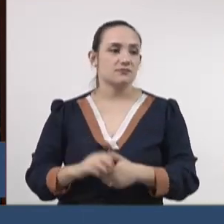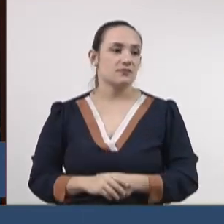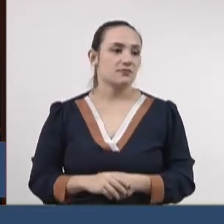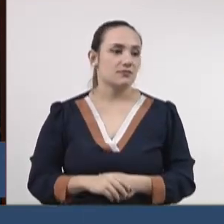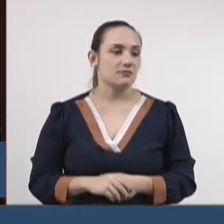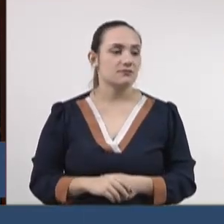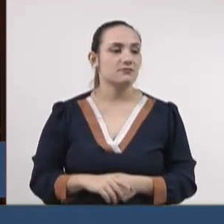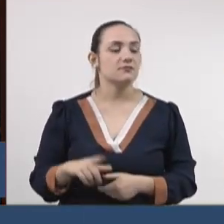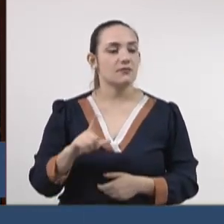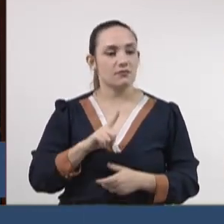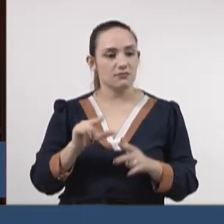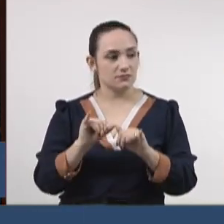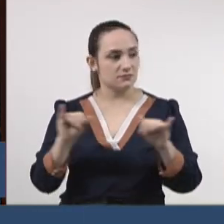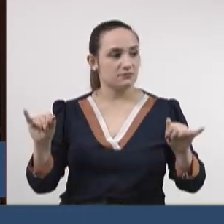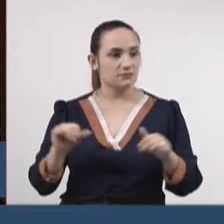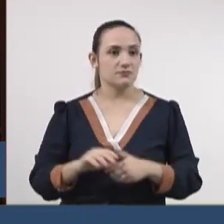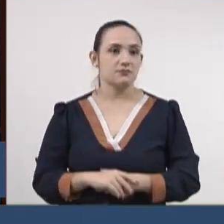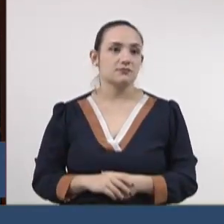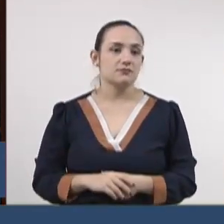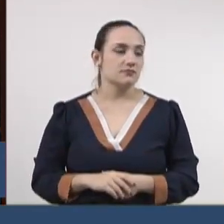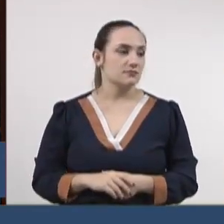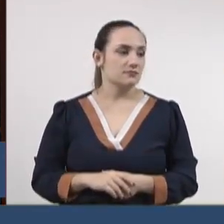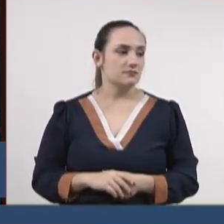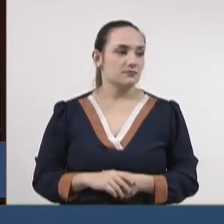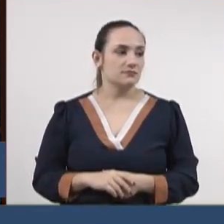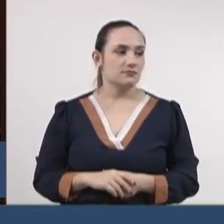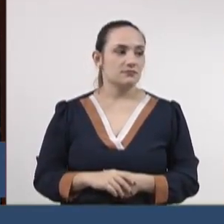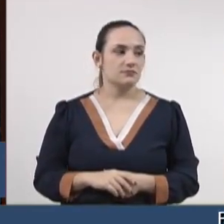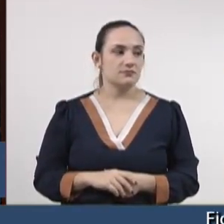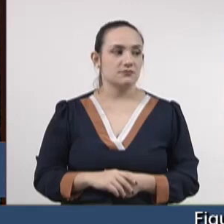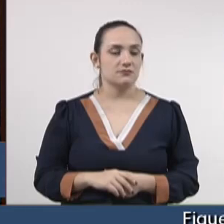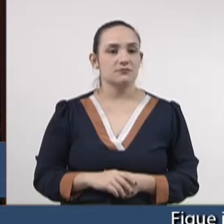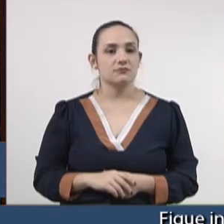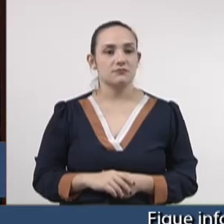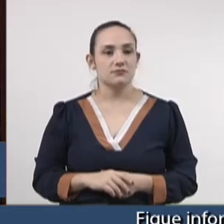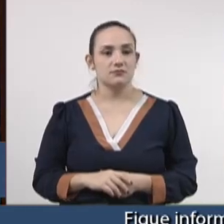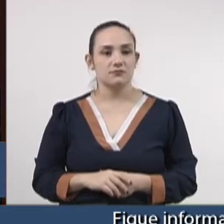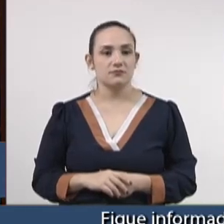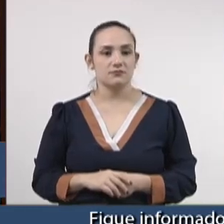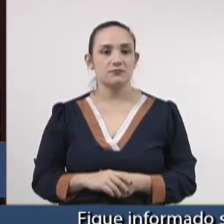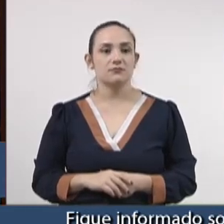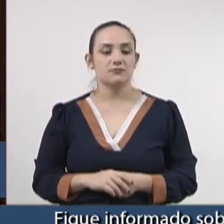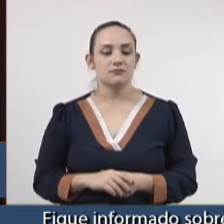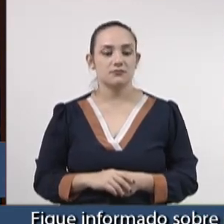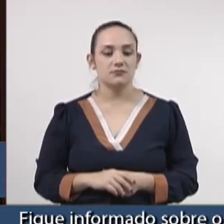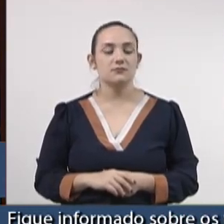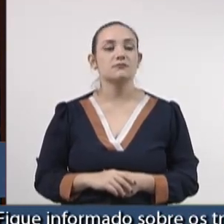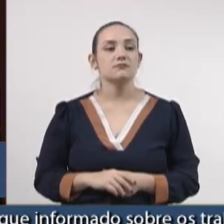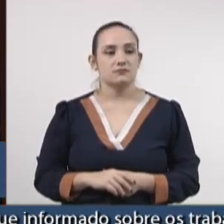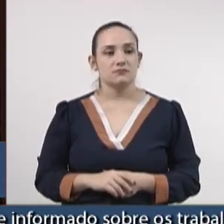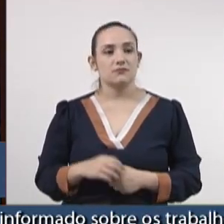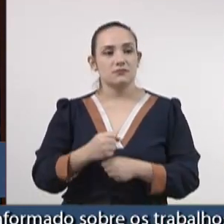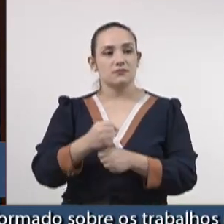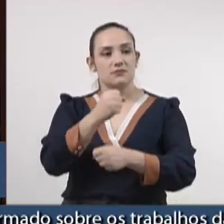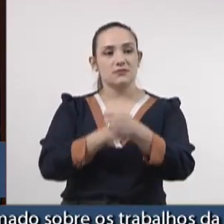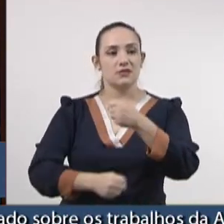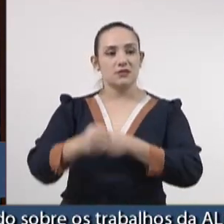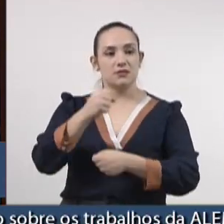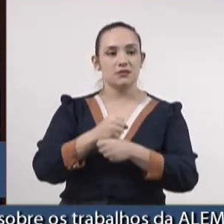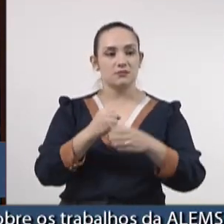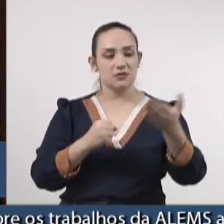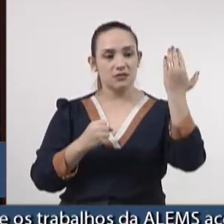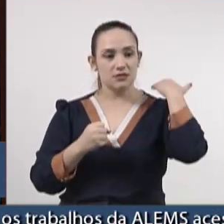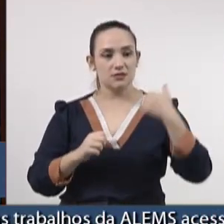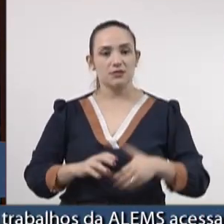um dado aqui que é muito relevante senhor presidente no ano passado